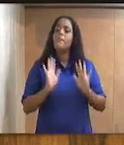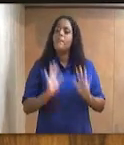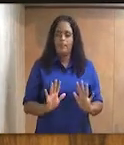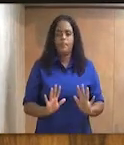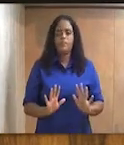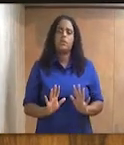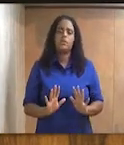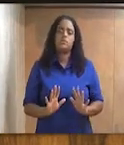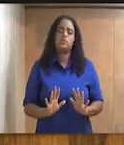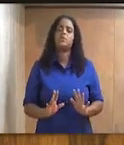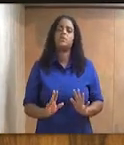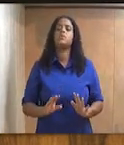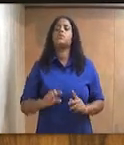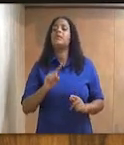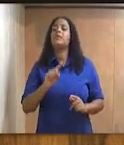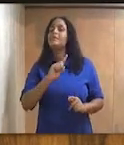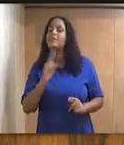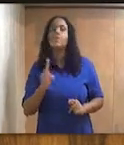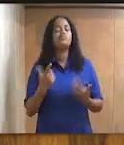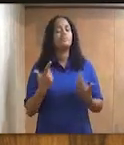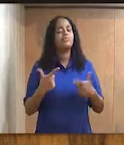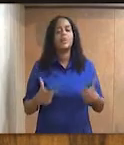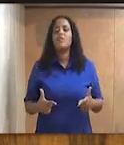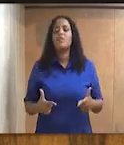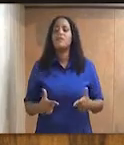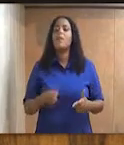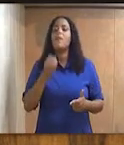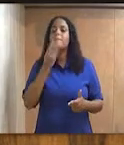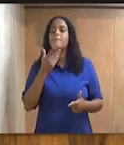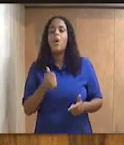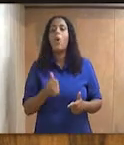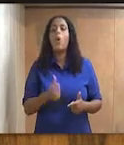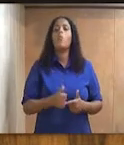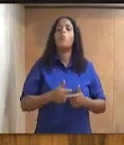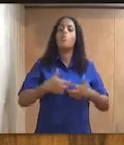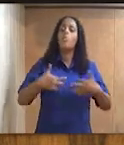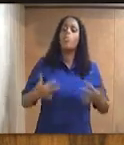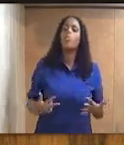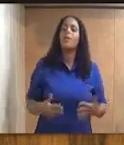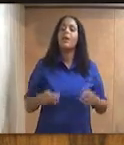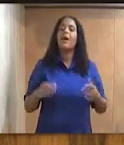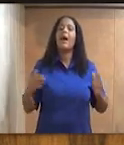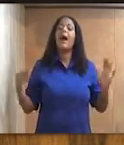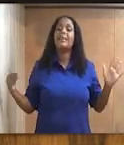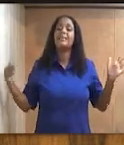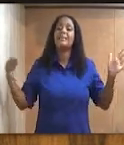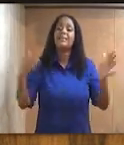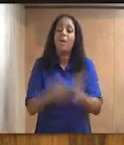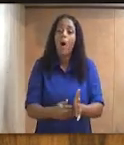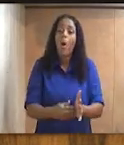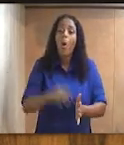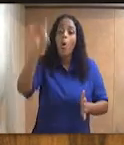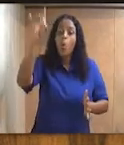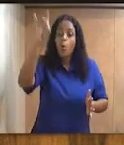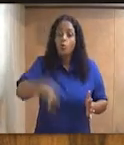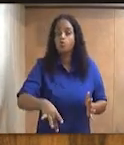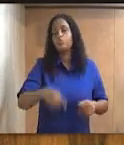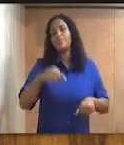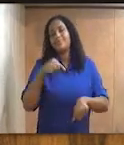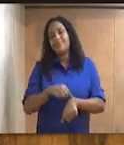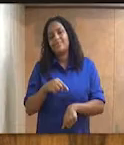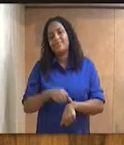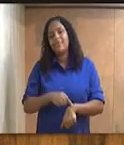mas a gente não obteve o resultado que nós esperávamos. Até no último momento a gente